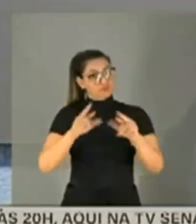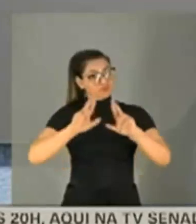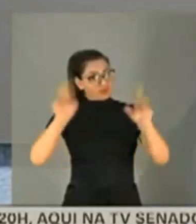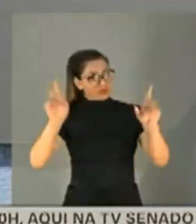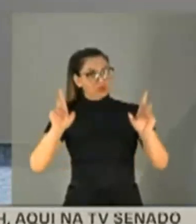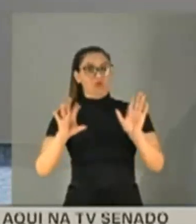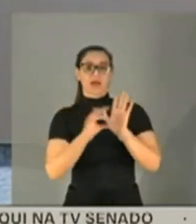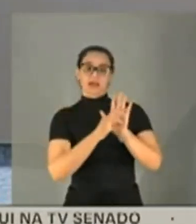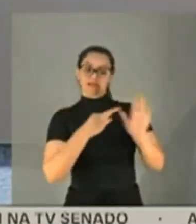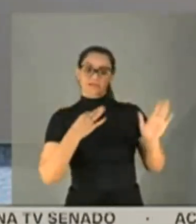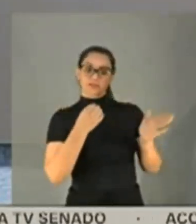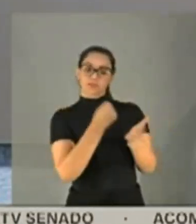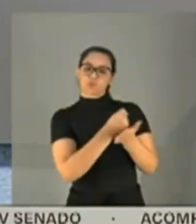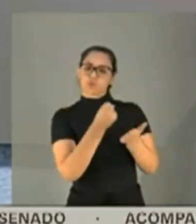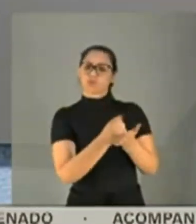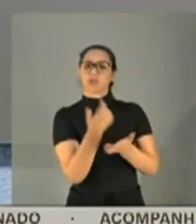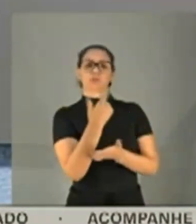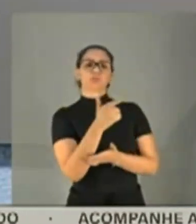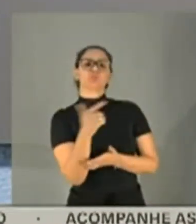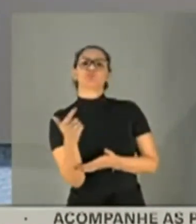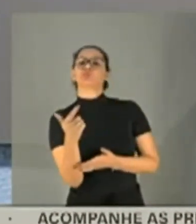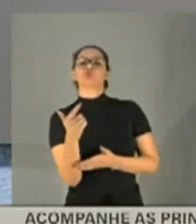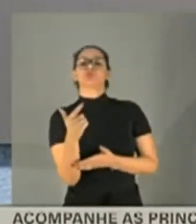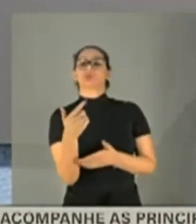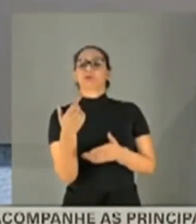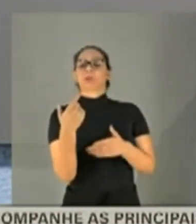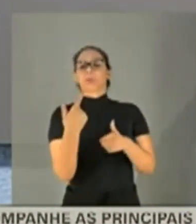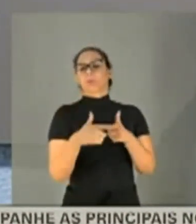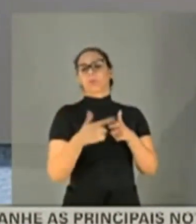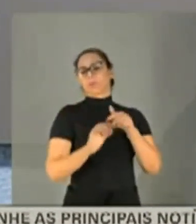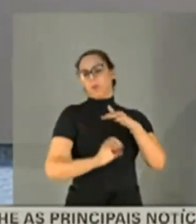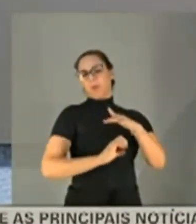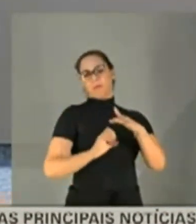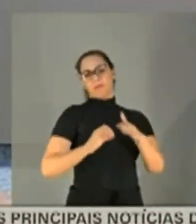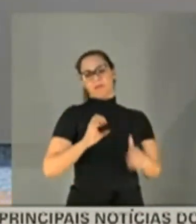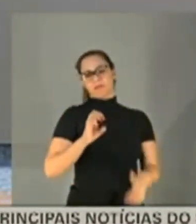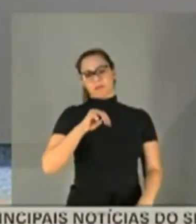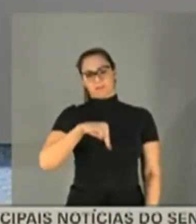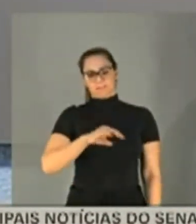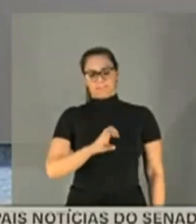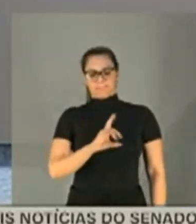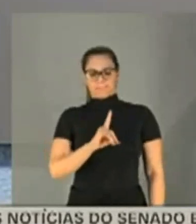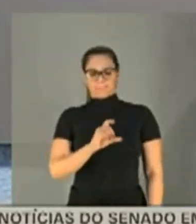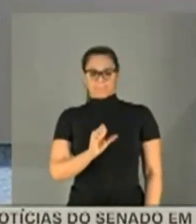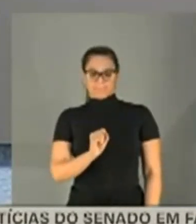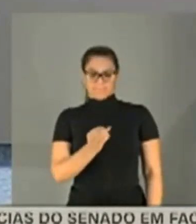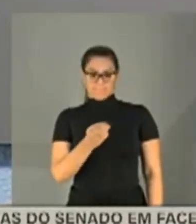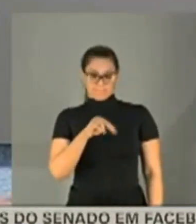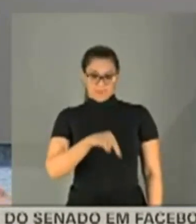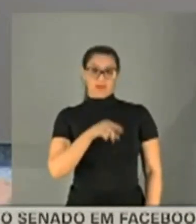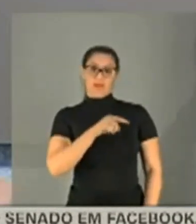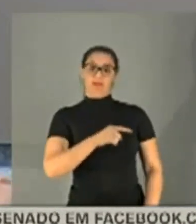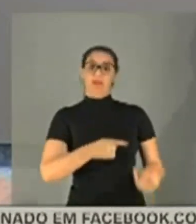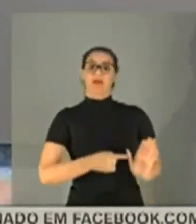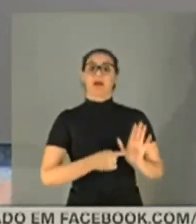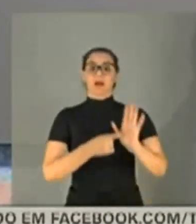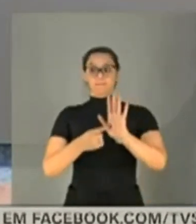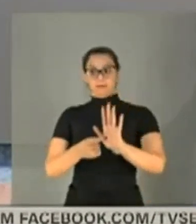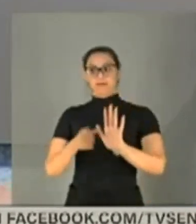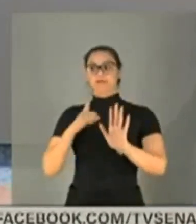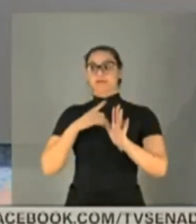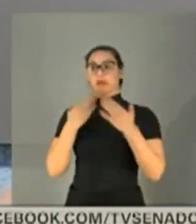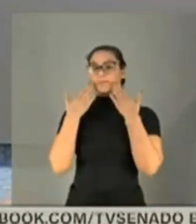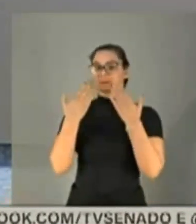a assinatura do contrato, não havia figura da empresa Madison. A empresa Madison aparece quando dá a apresentação da